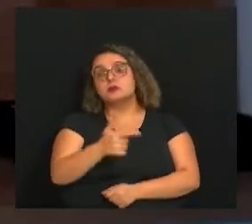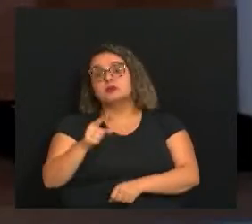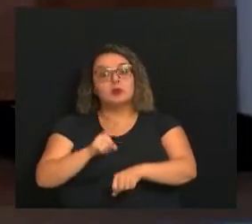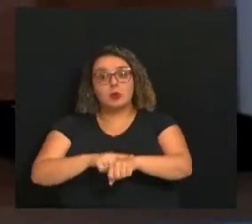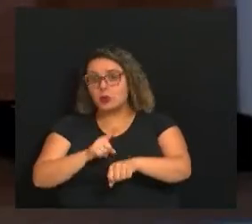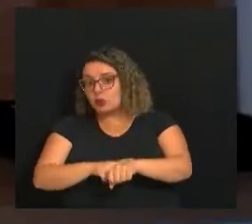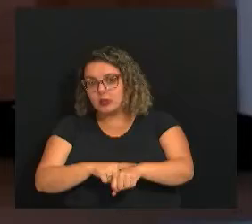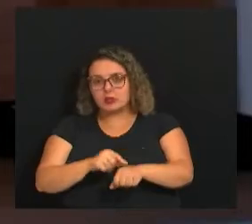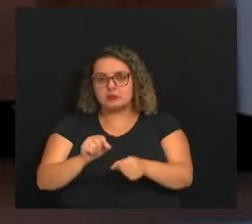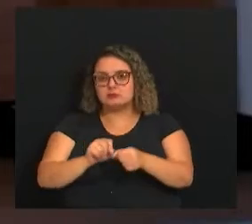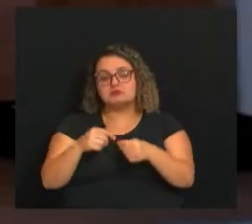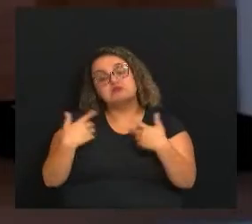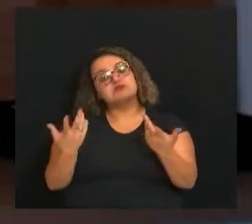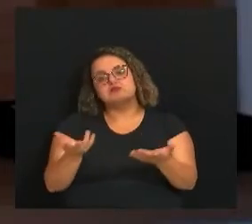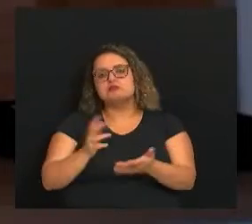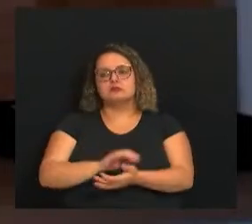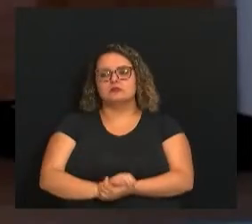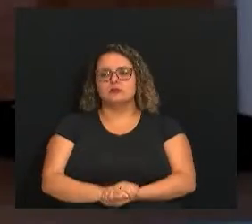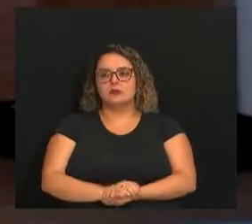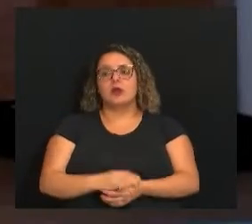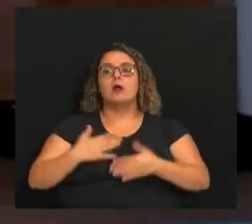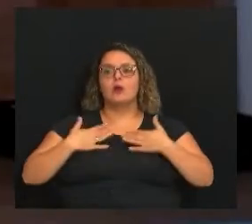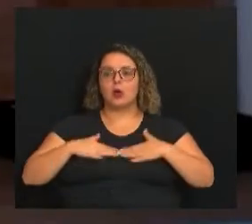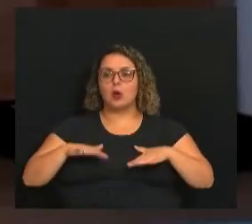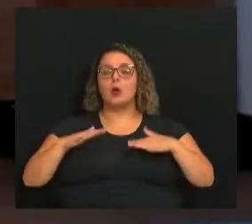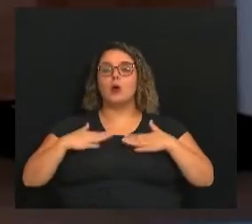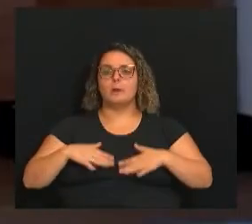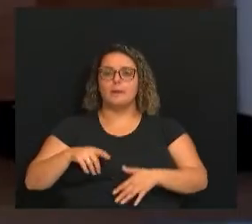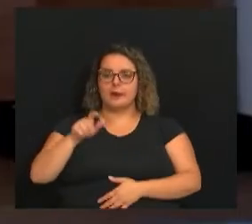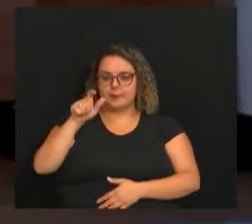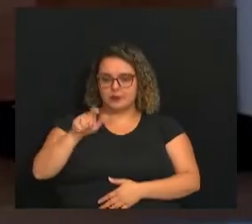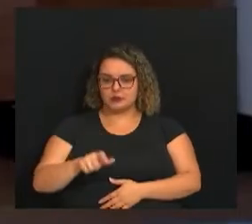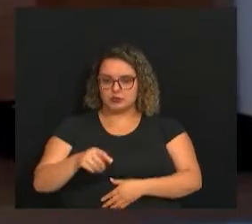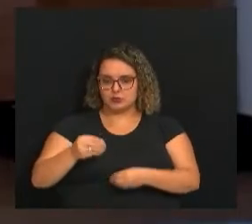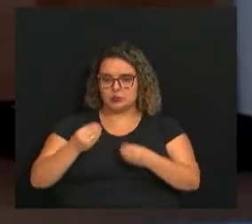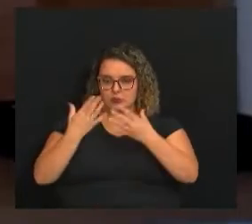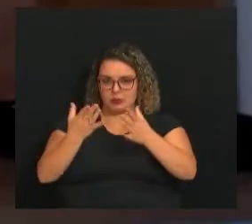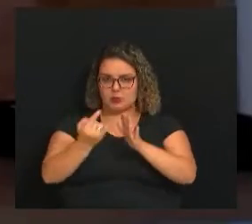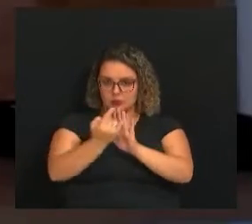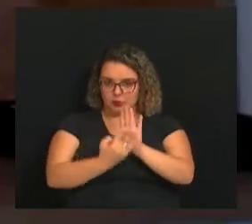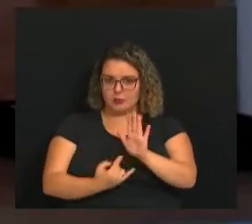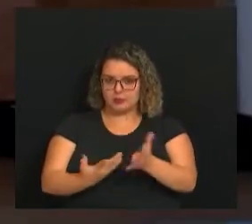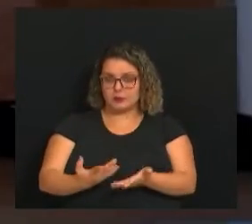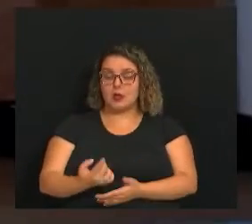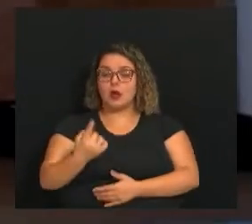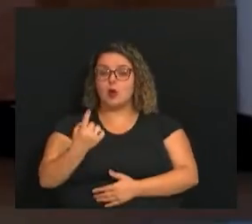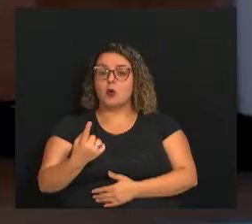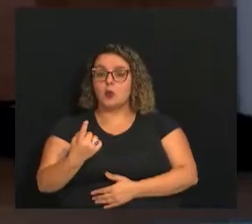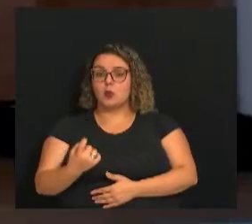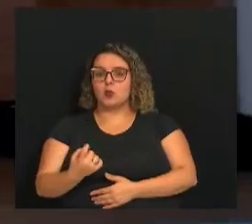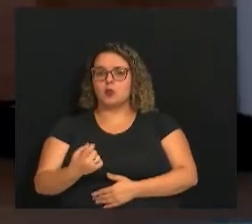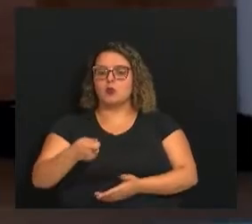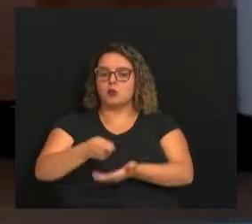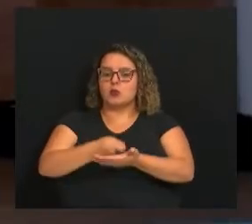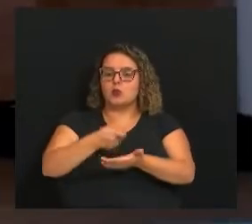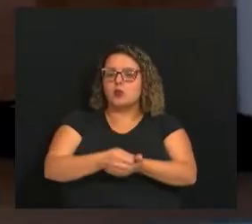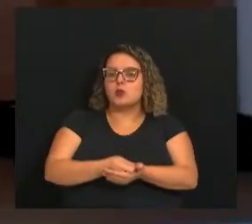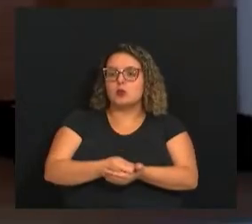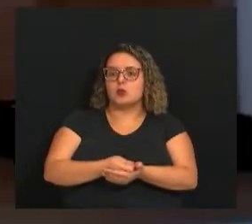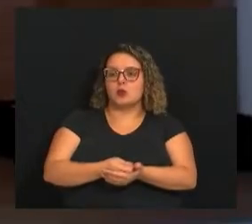então vai ficar bem mais tranquilo para o contribuinte. A única exigência da Receita Federal nesse sentido